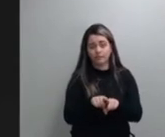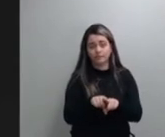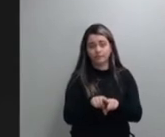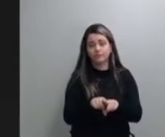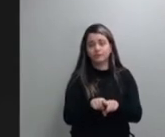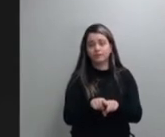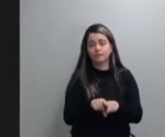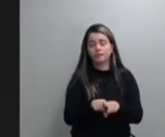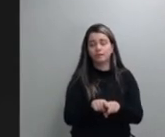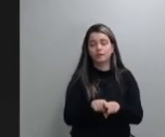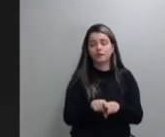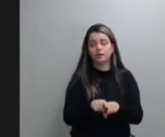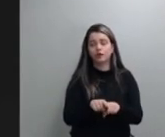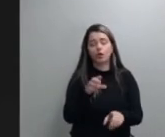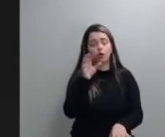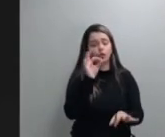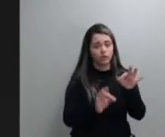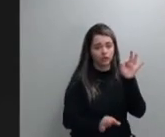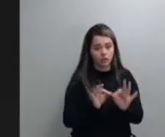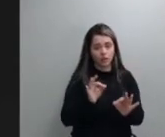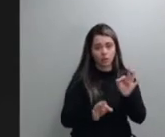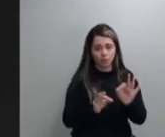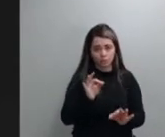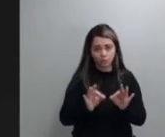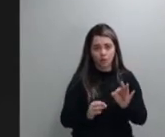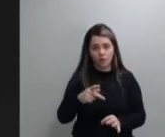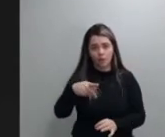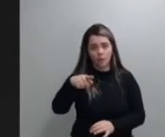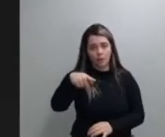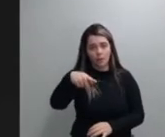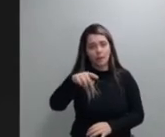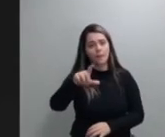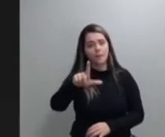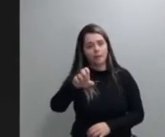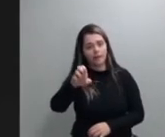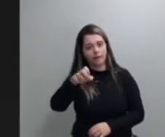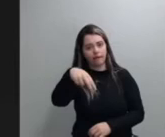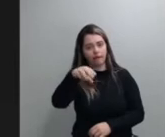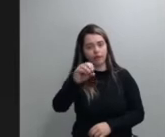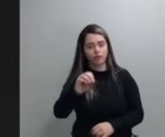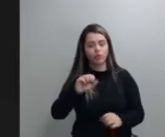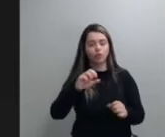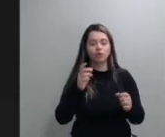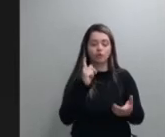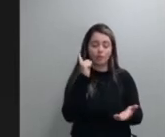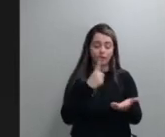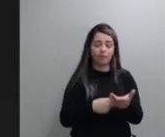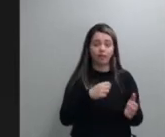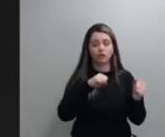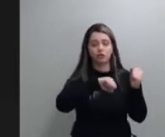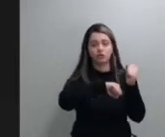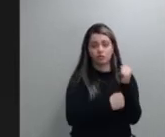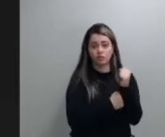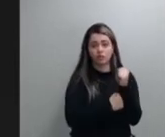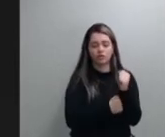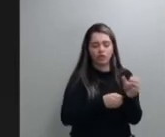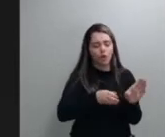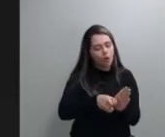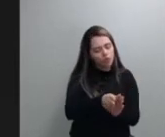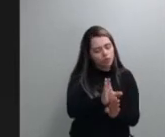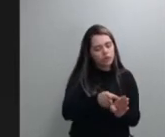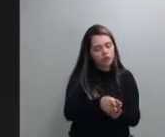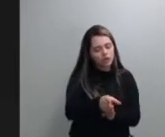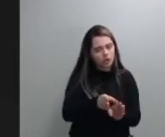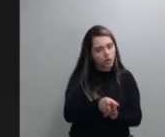Tribunal Pleno, senhores ministros, no julgamento de mérito do mandado de segurança, concedendo-se a ordem leiteada